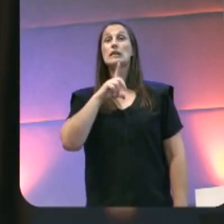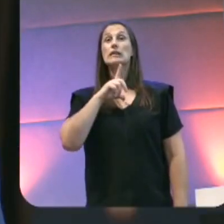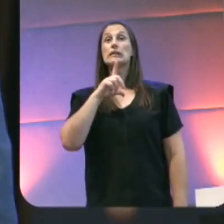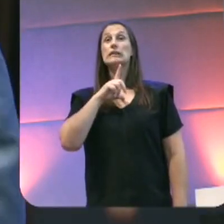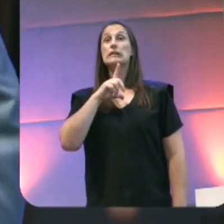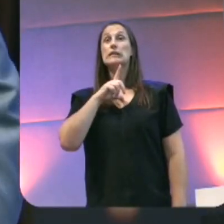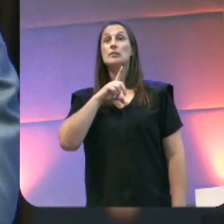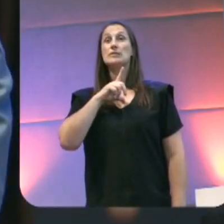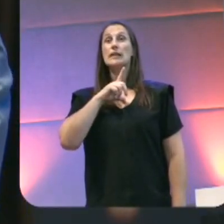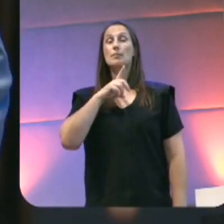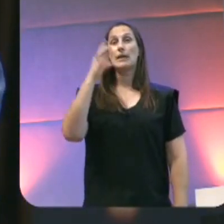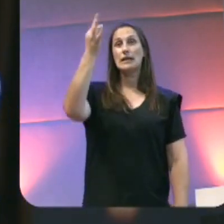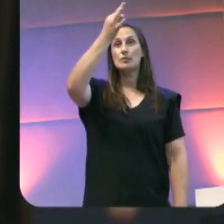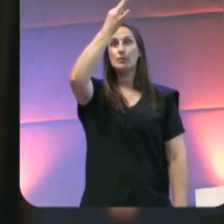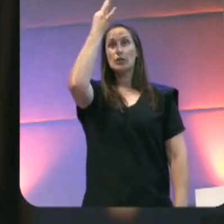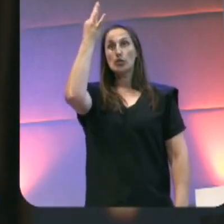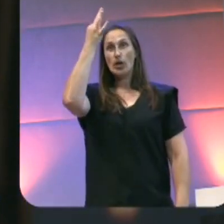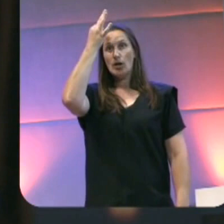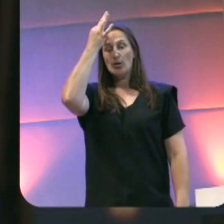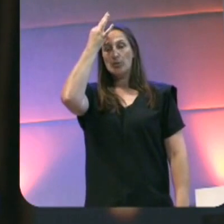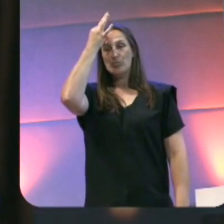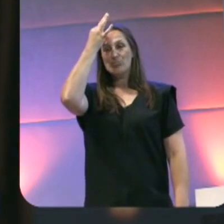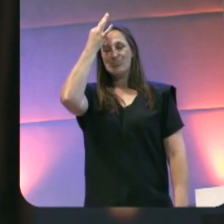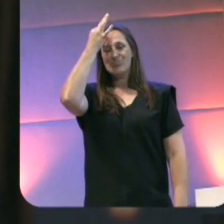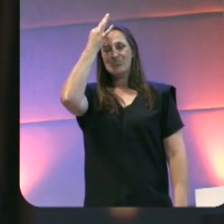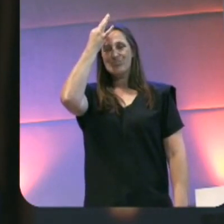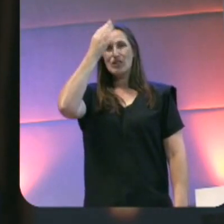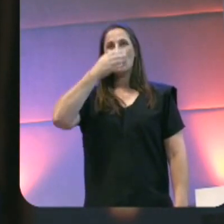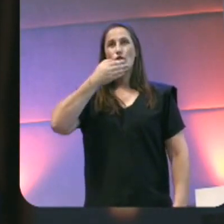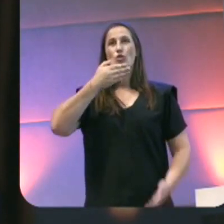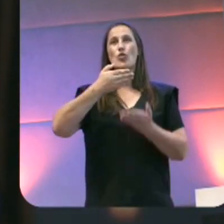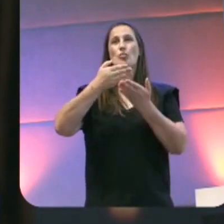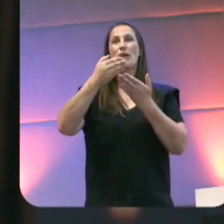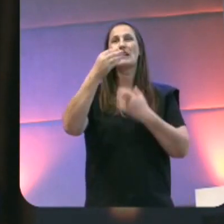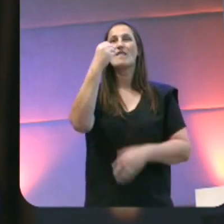esfriar espiritualmente. Não é verdade?